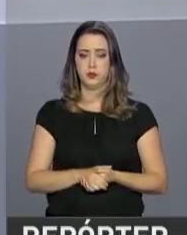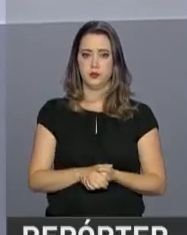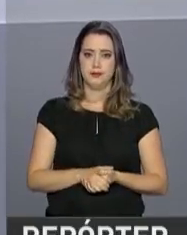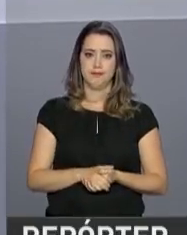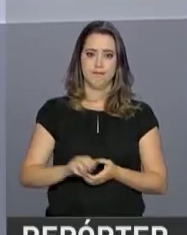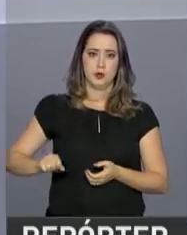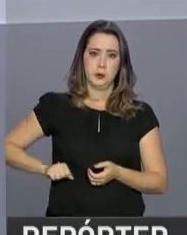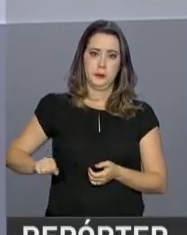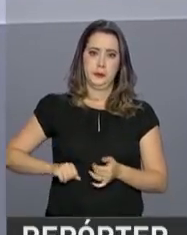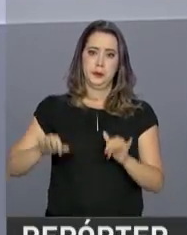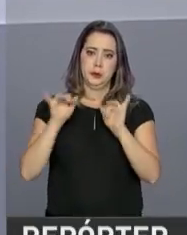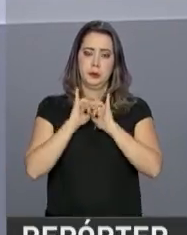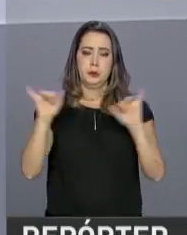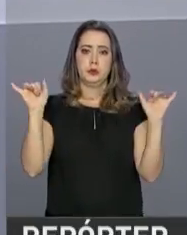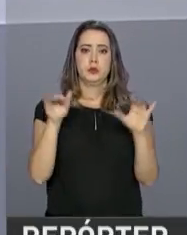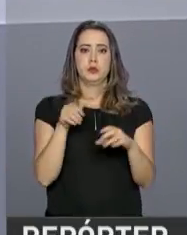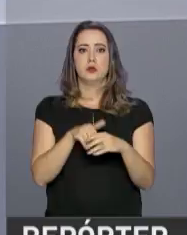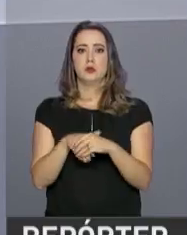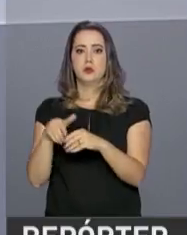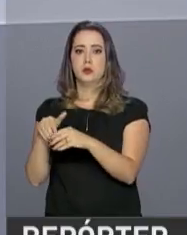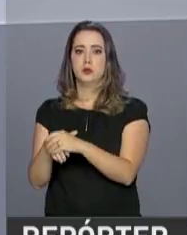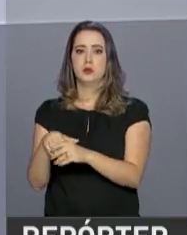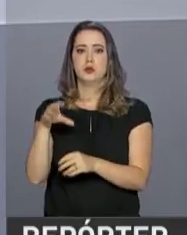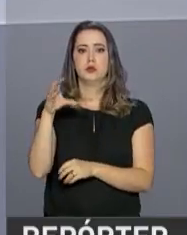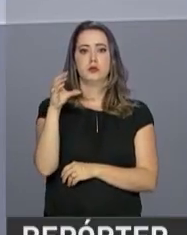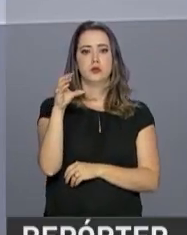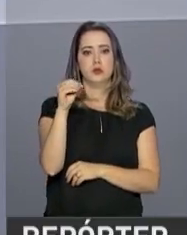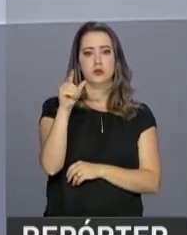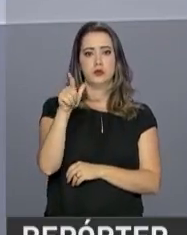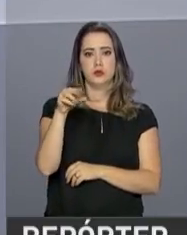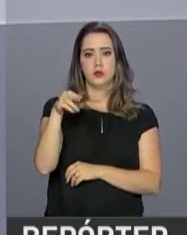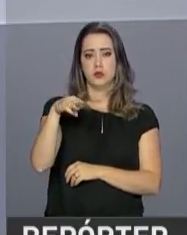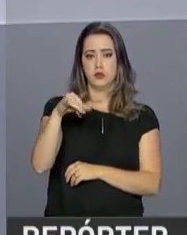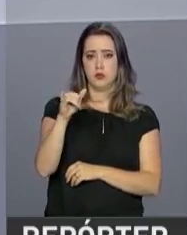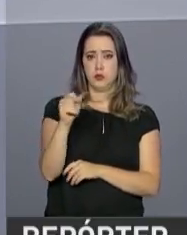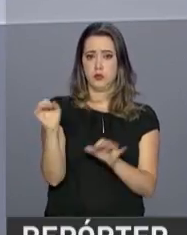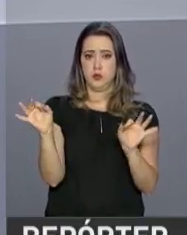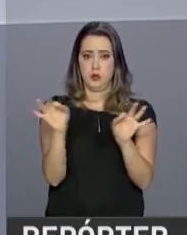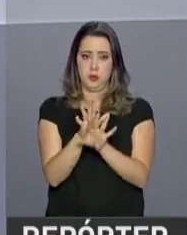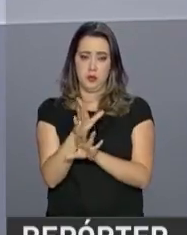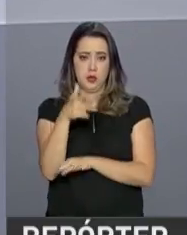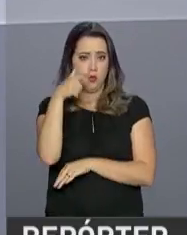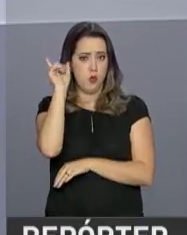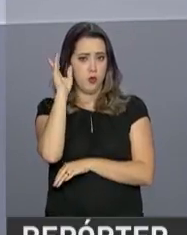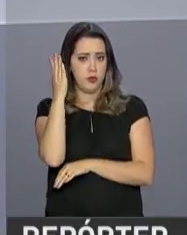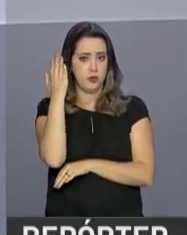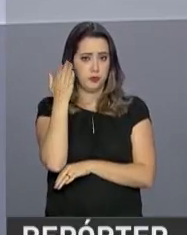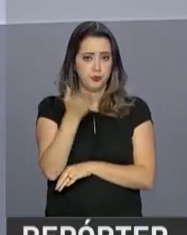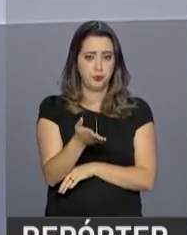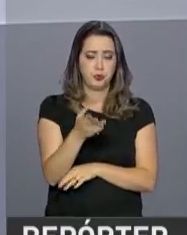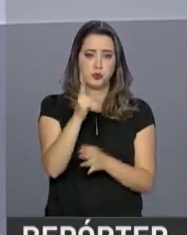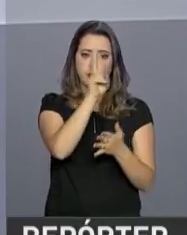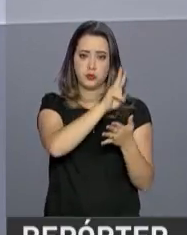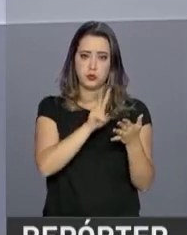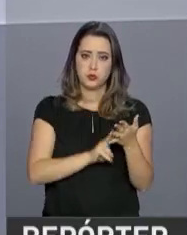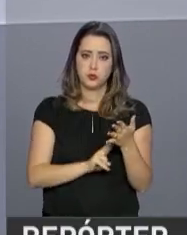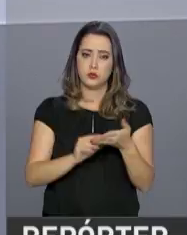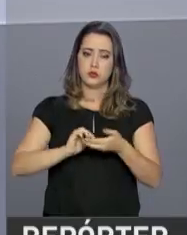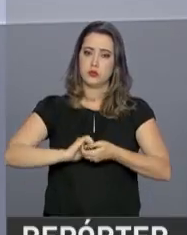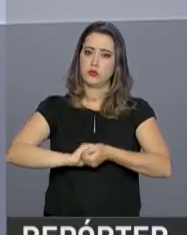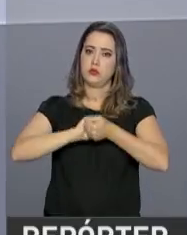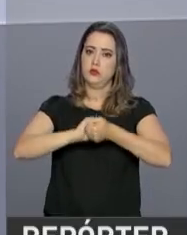o itamaraty divulgou nota sobre as eleições presidenciais na colômbia concluídas ontem no texto o governo brasileiro congratula